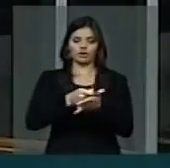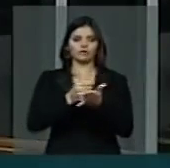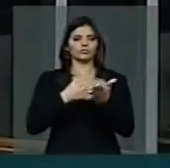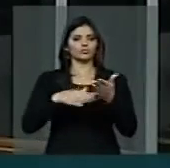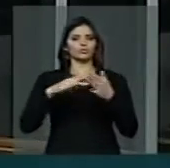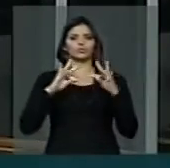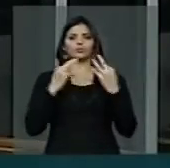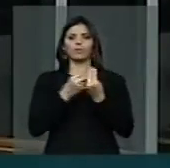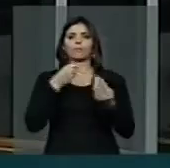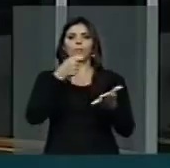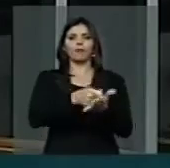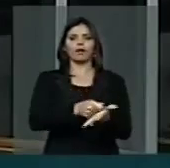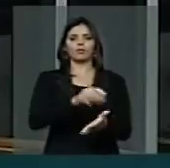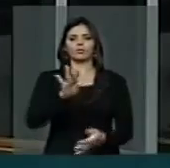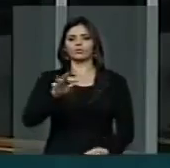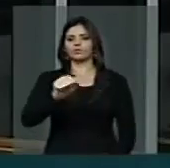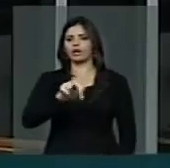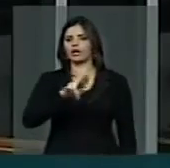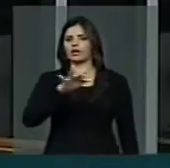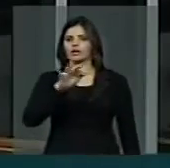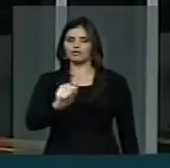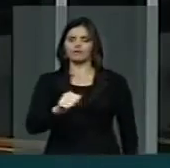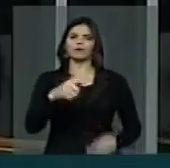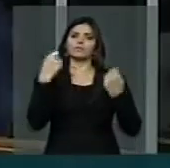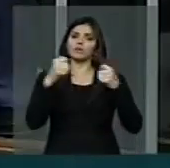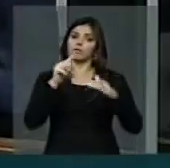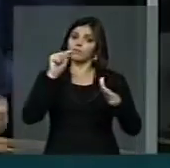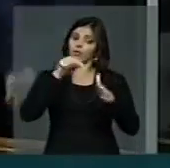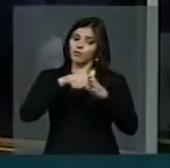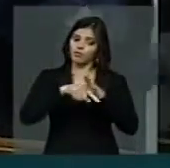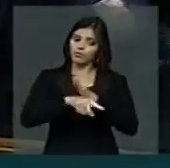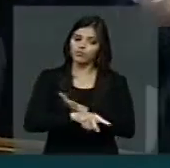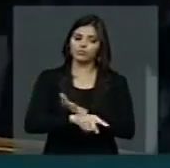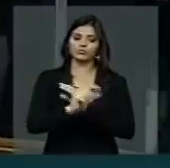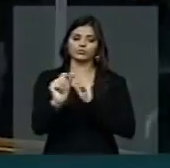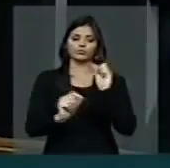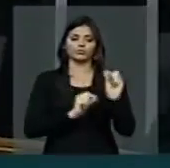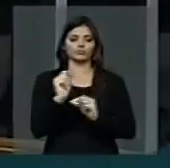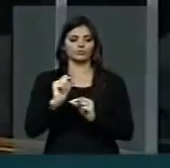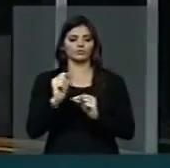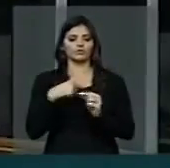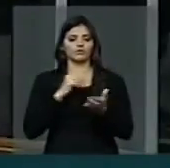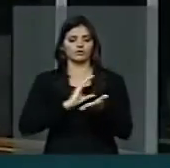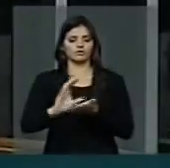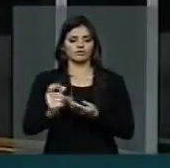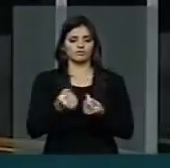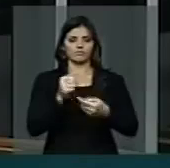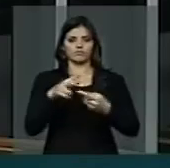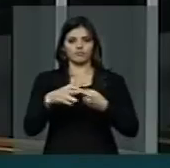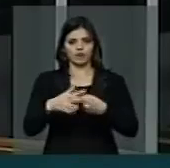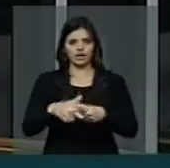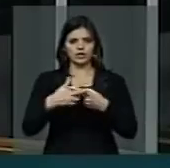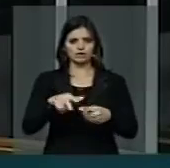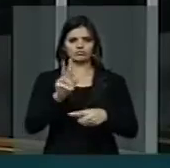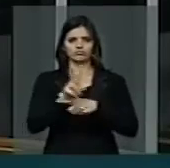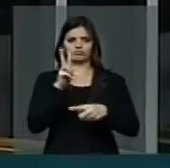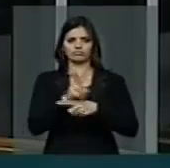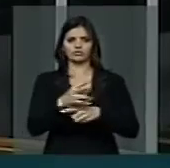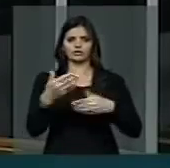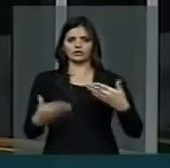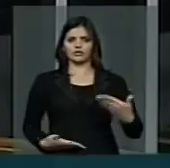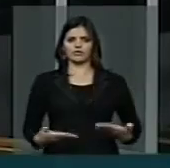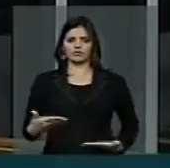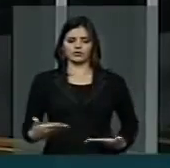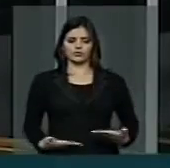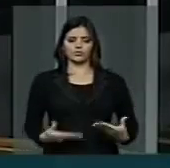pago pela tarifa. É preciso aprofundar subsídios para a manutenção dos serviços. De que forma